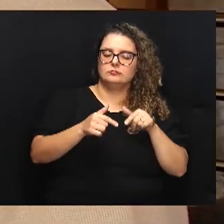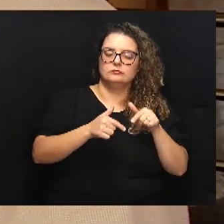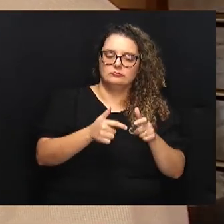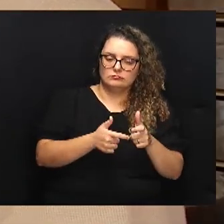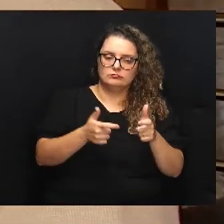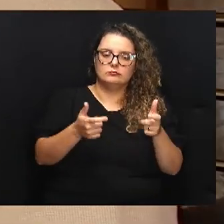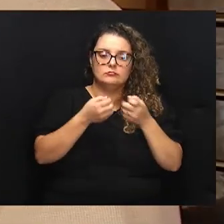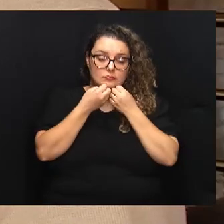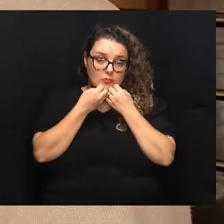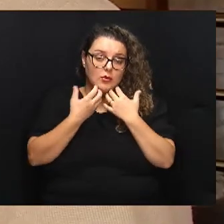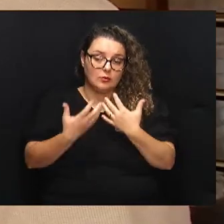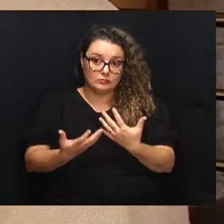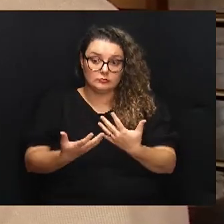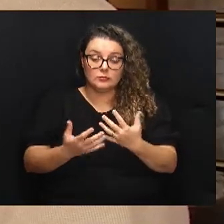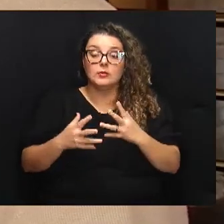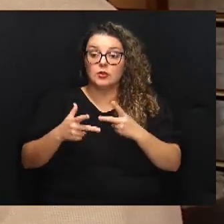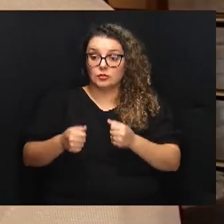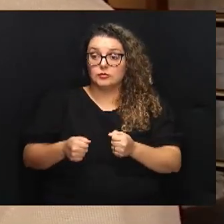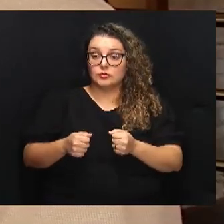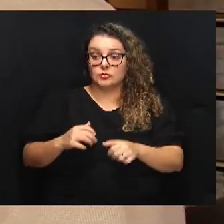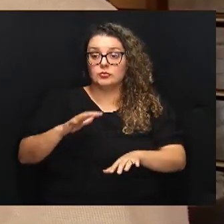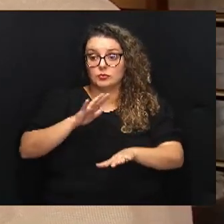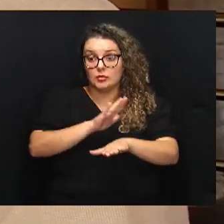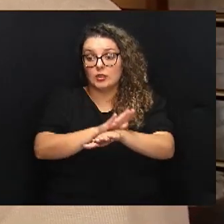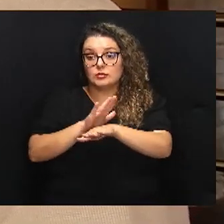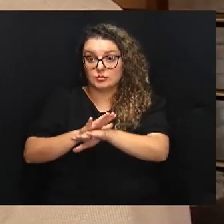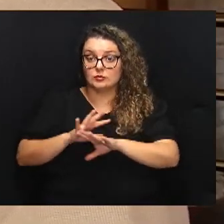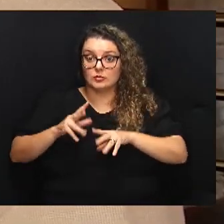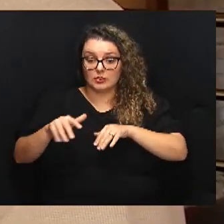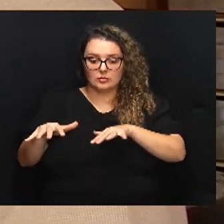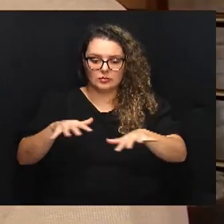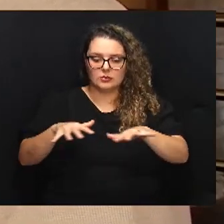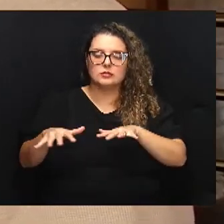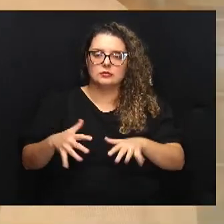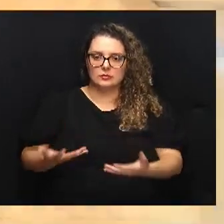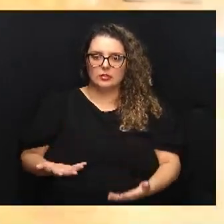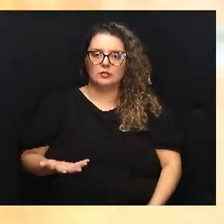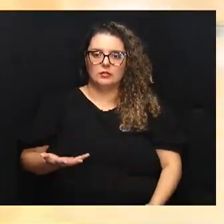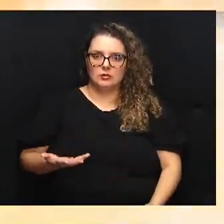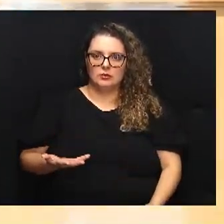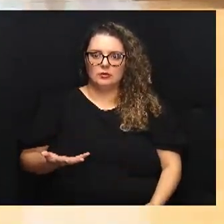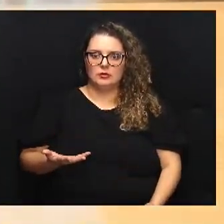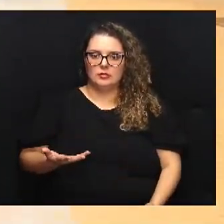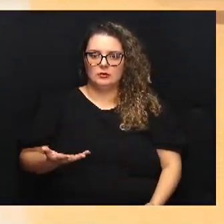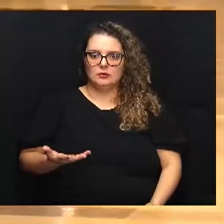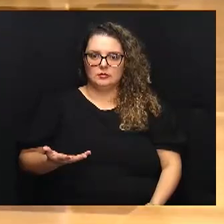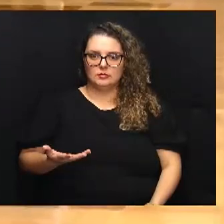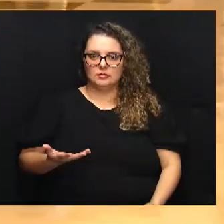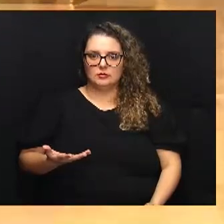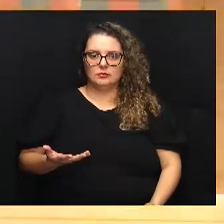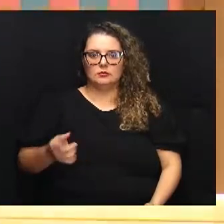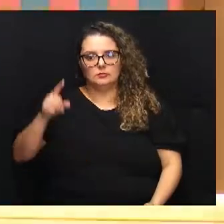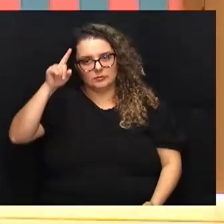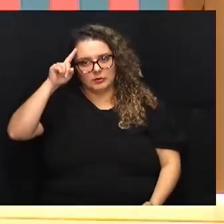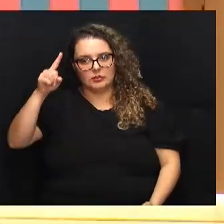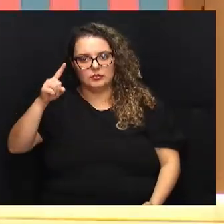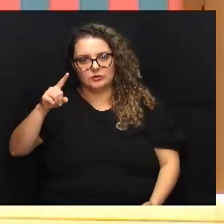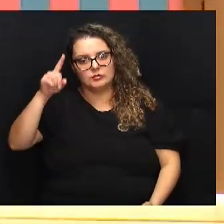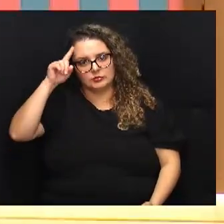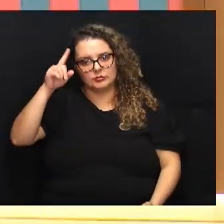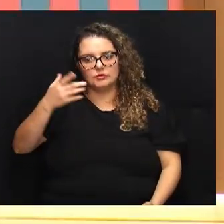muito bom, então tudo isso contribui para toda essa movimentação para essa data dos Dias dos